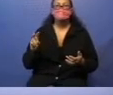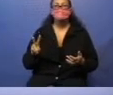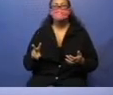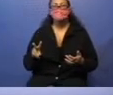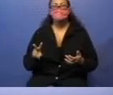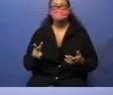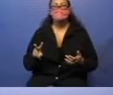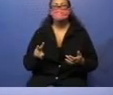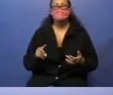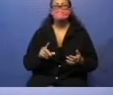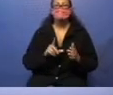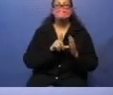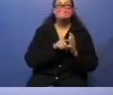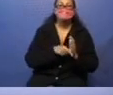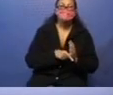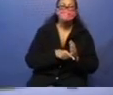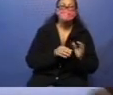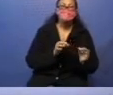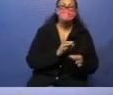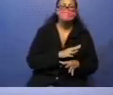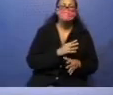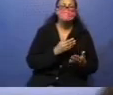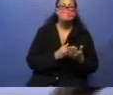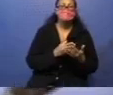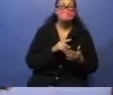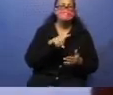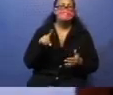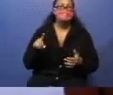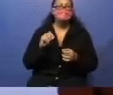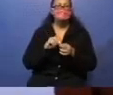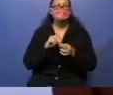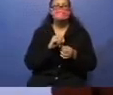acabar essa aula, vocês vão fazer as atividades.